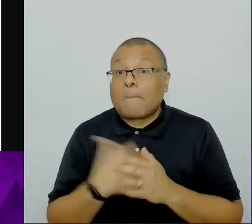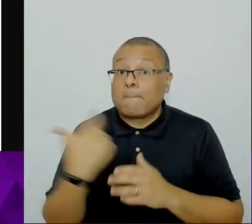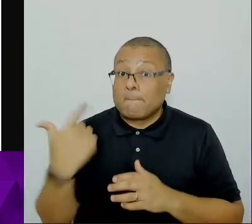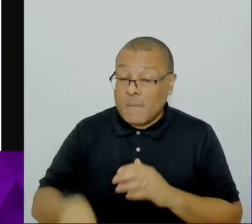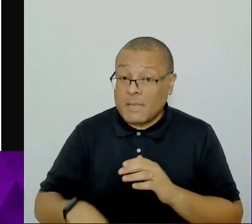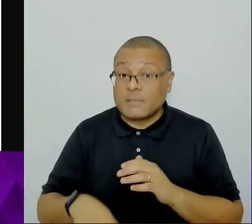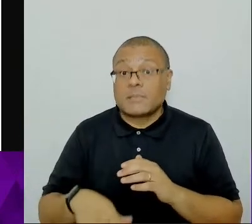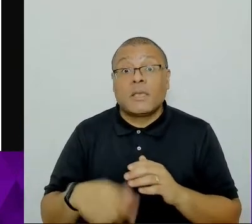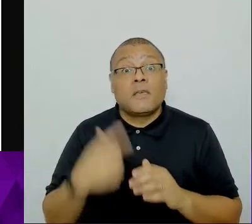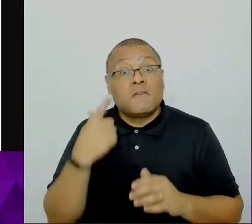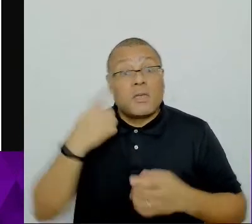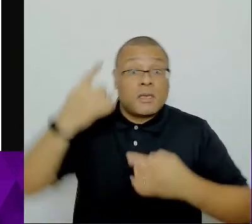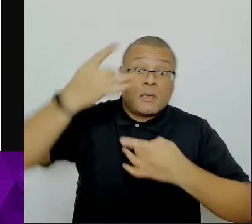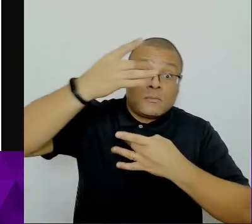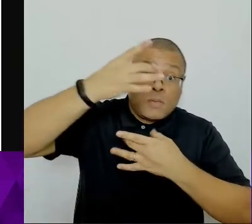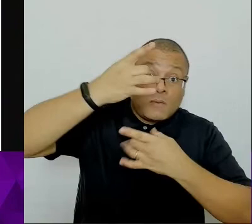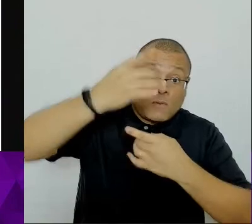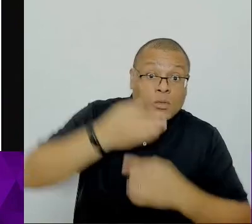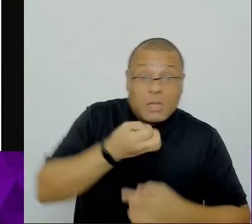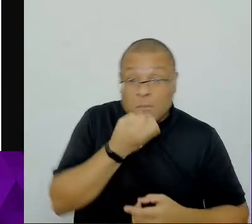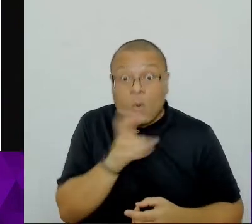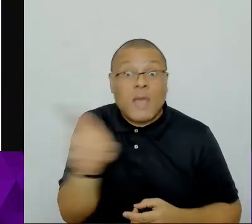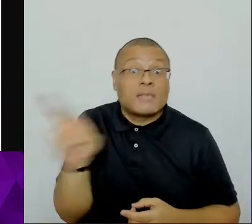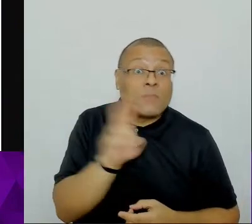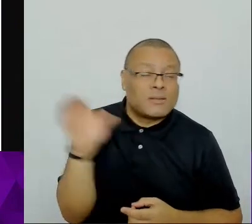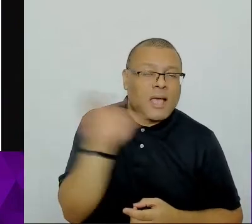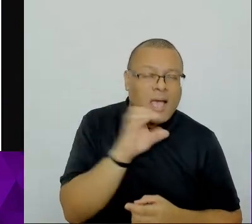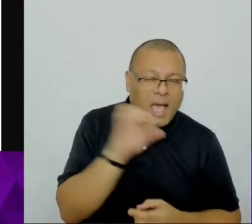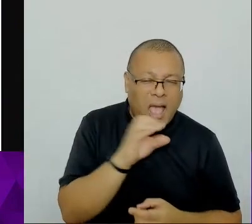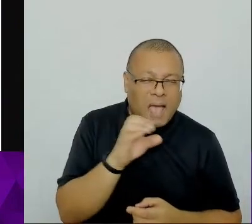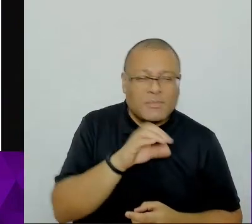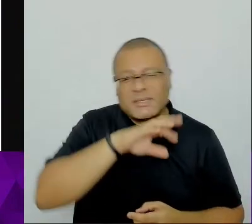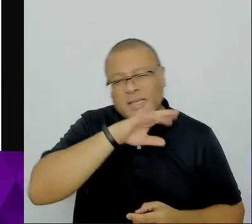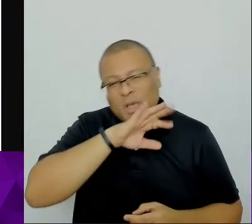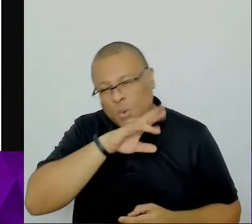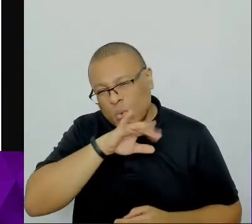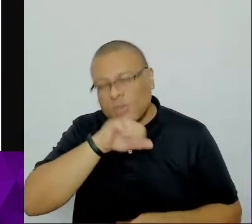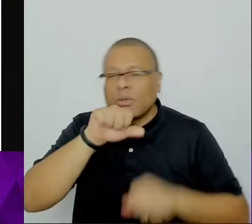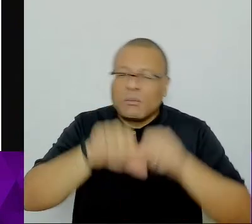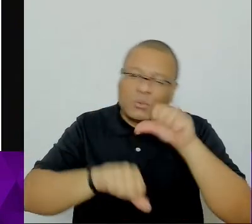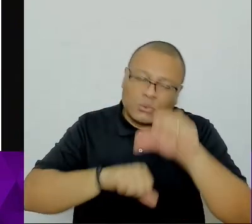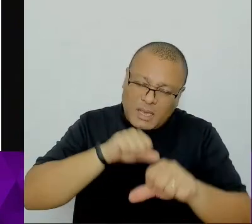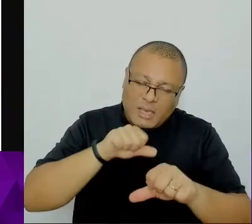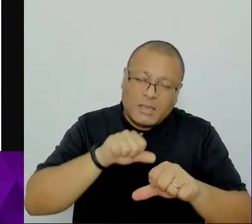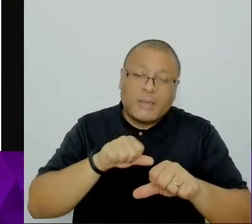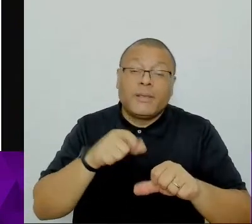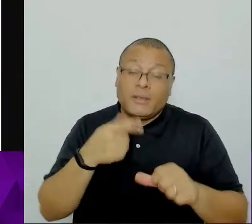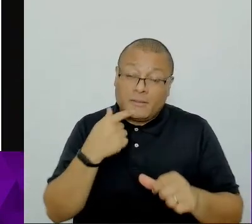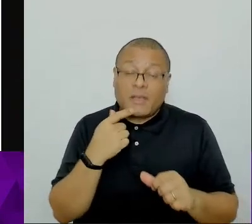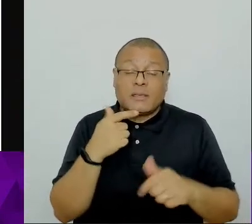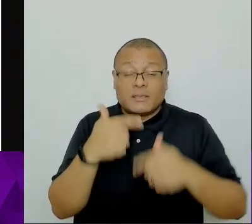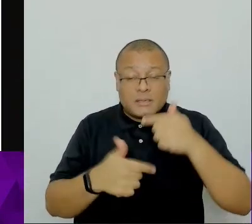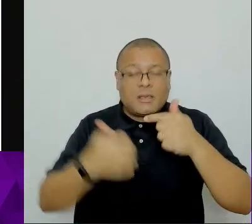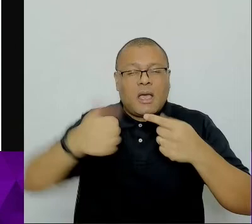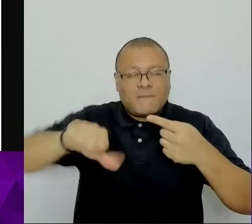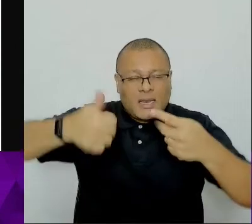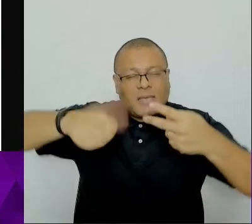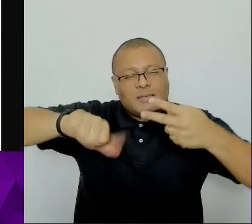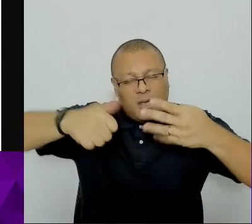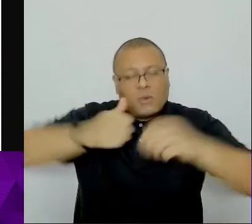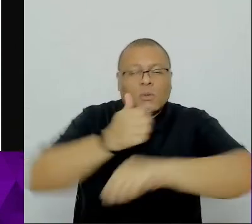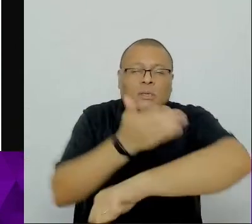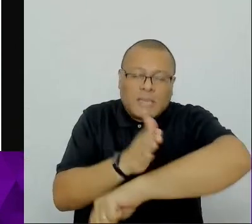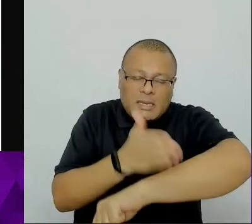performa bem, em seguida, se ele não performa, ficar nesse ciclo, né, de avaliação e